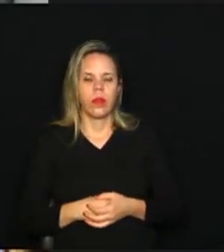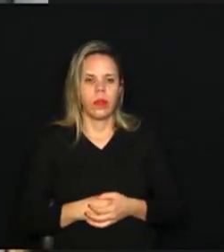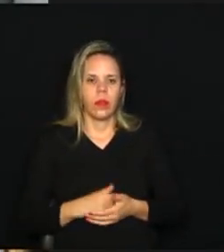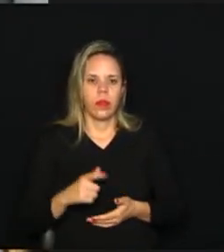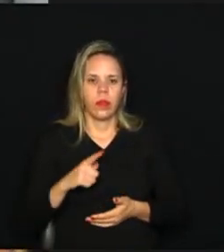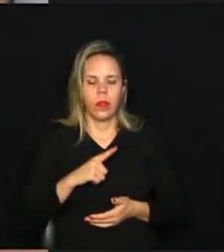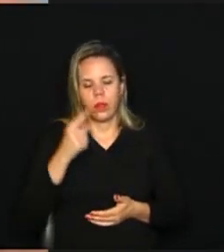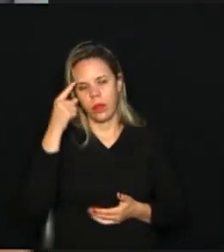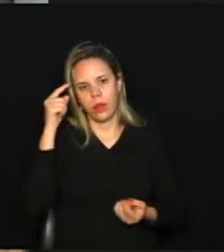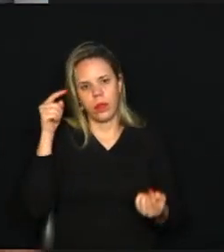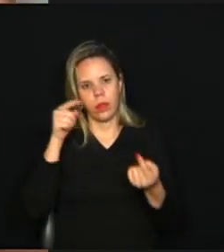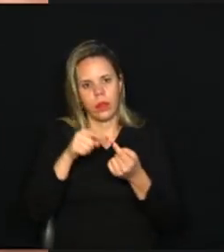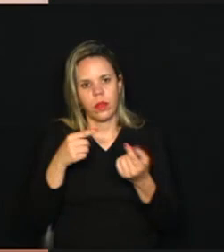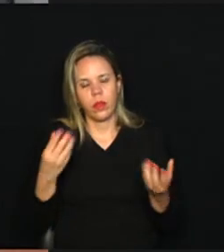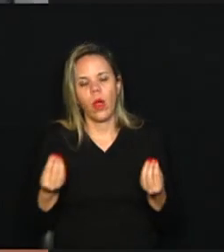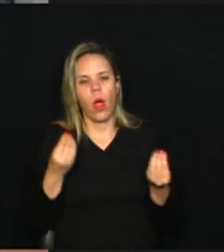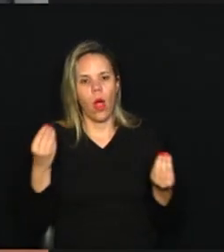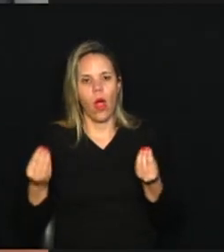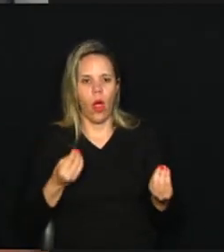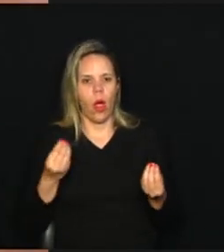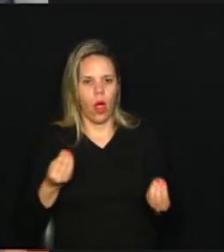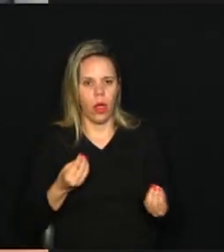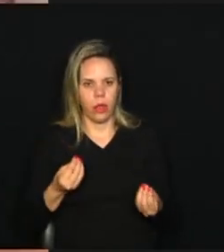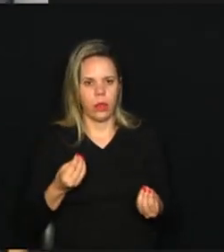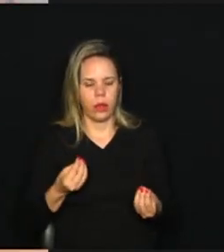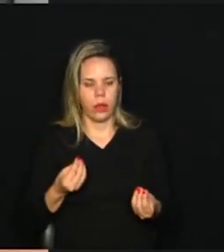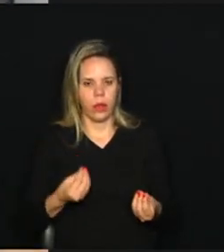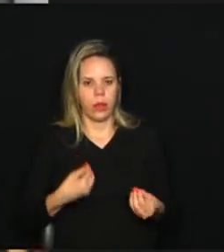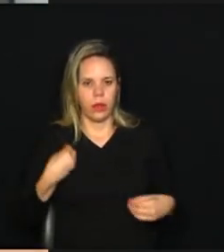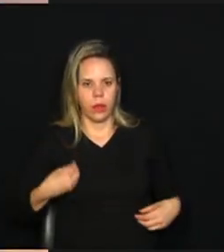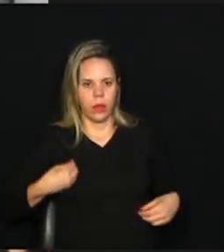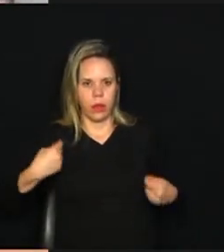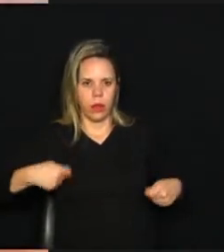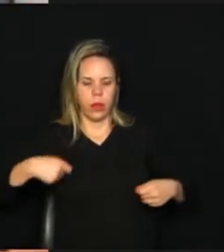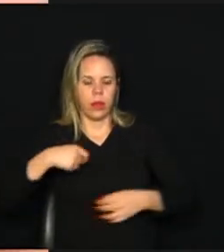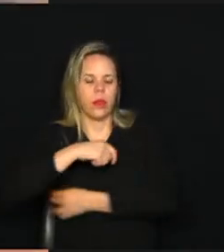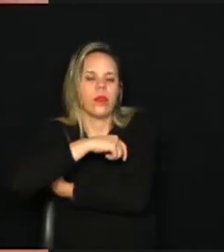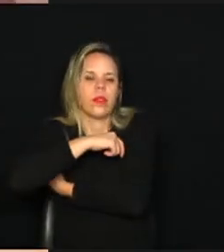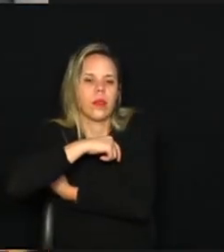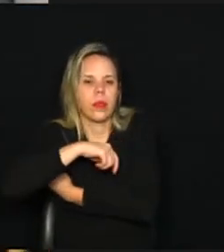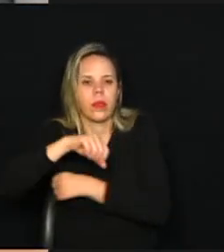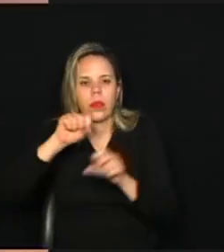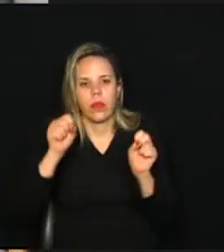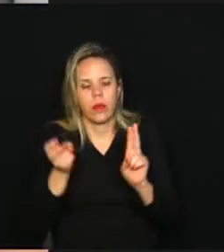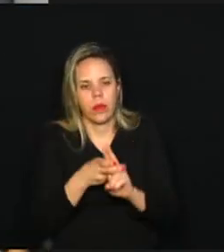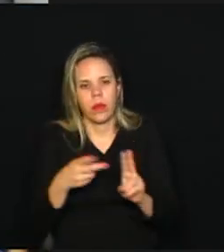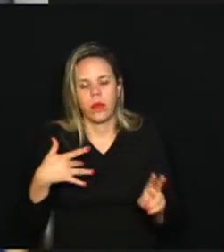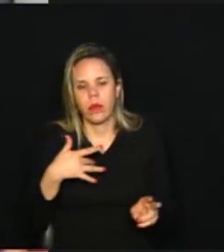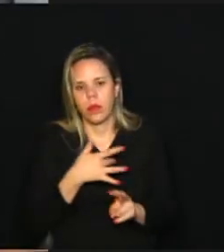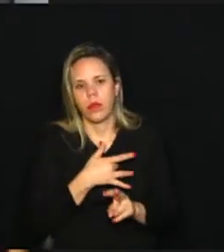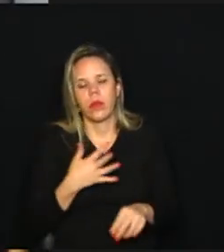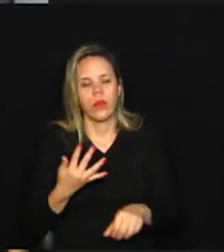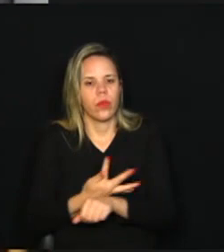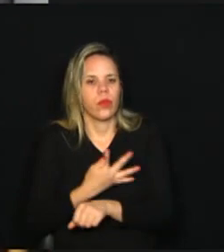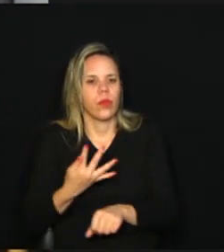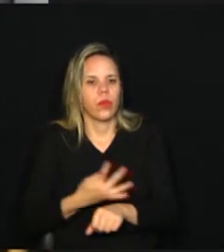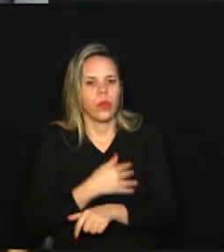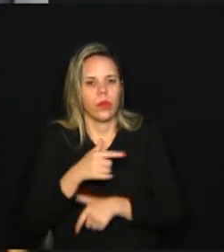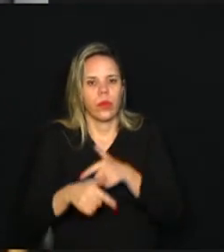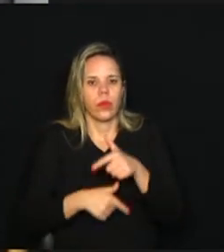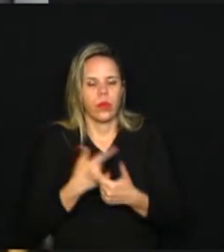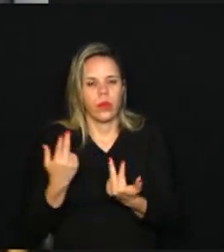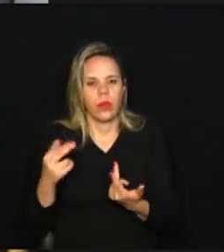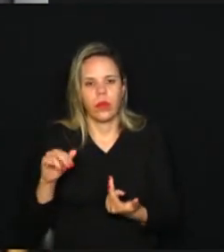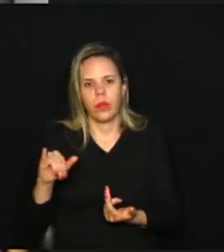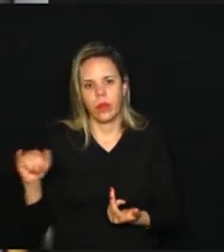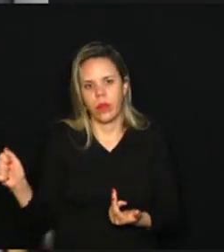uma ideia de como estará a necessidade do sistema de saúde, e aí tem tudo a ver com a sobrecarga dita pela Andréia,